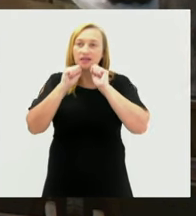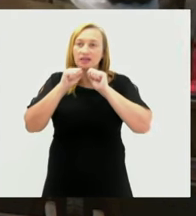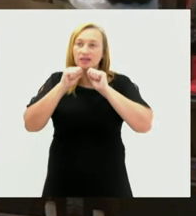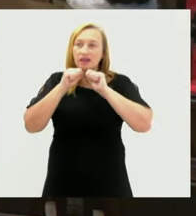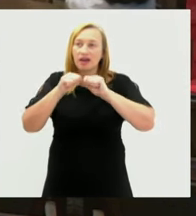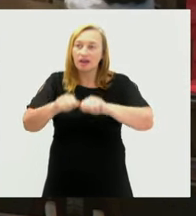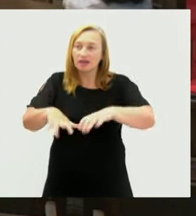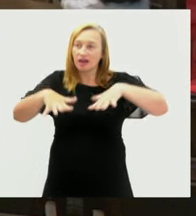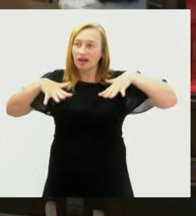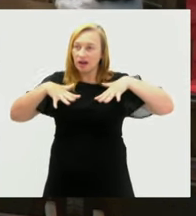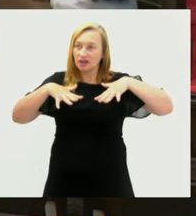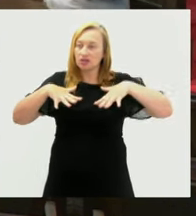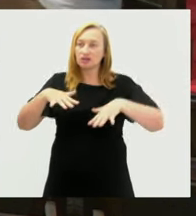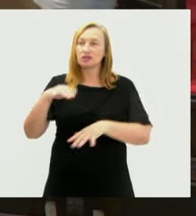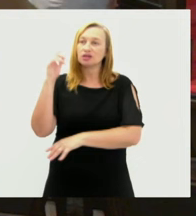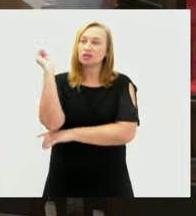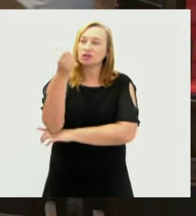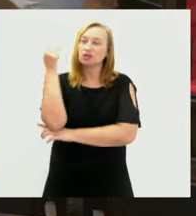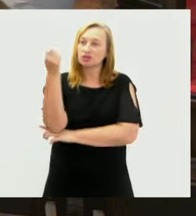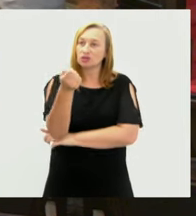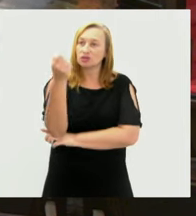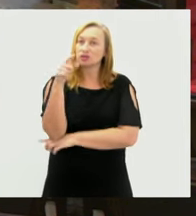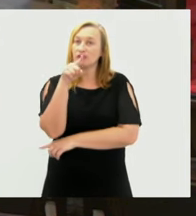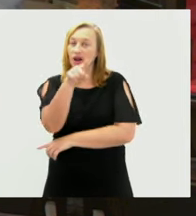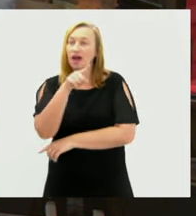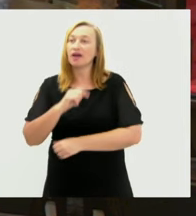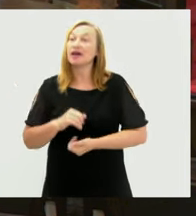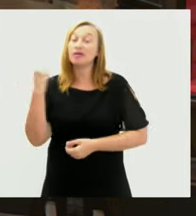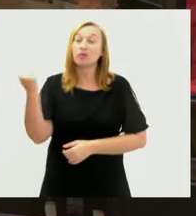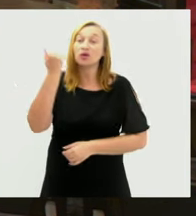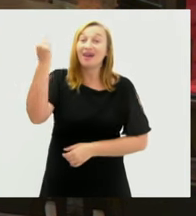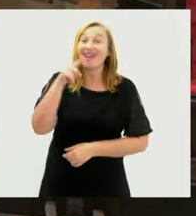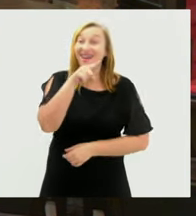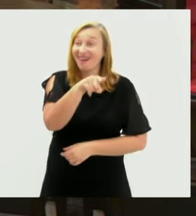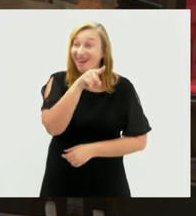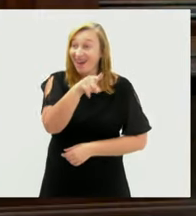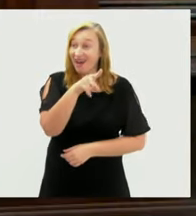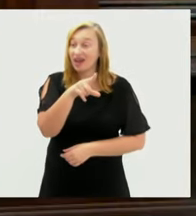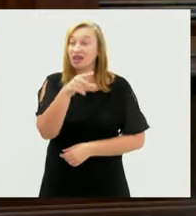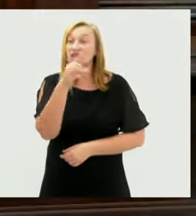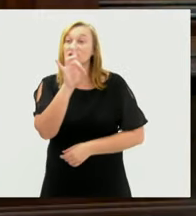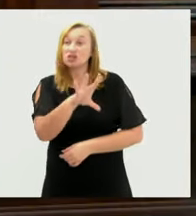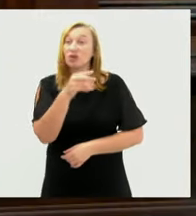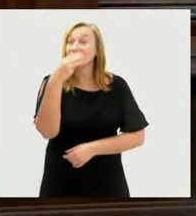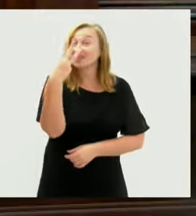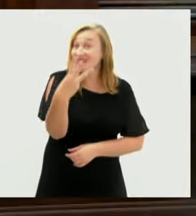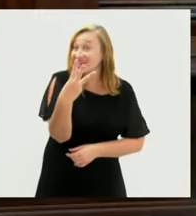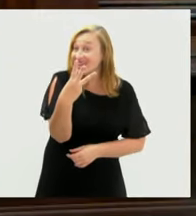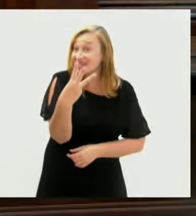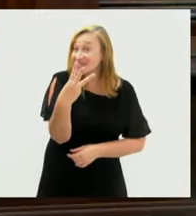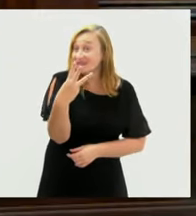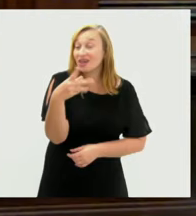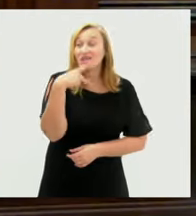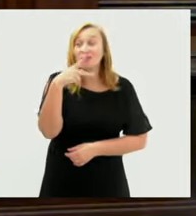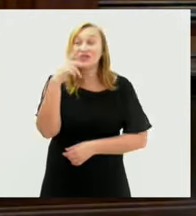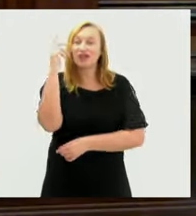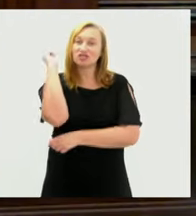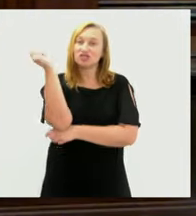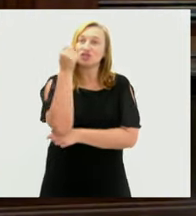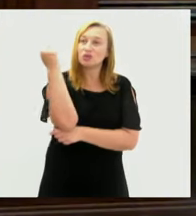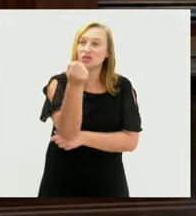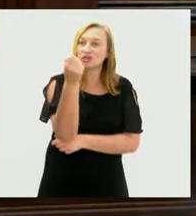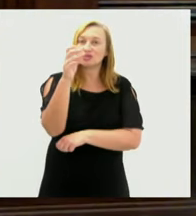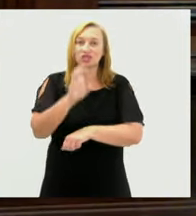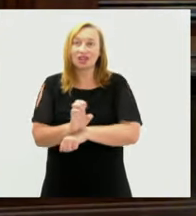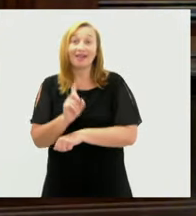do Rio Grande do Sul. Isso é importante, porque lá eles são apenas 3. Estamos falando de Rio Grande do Sul, né? E